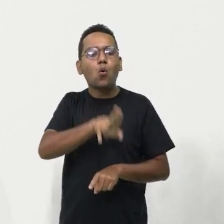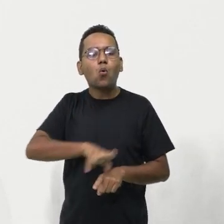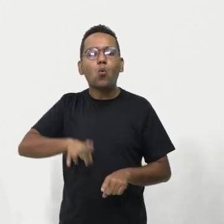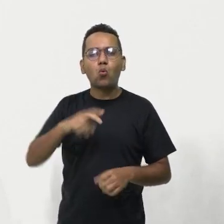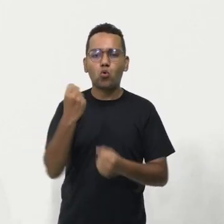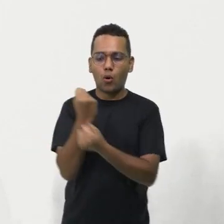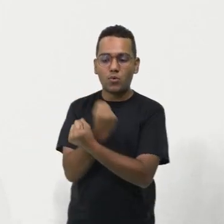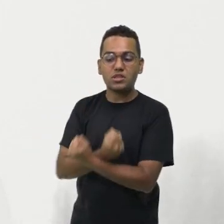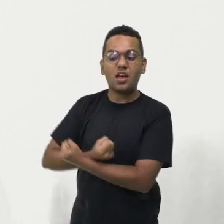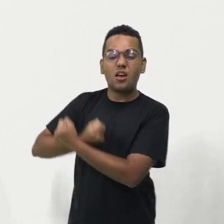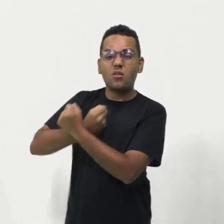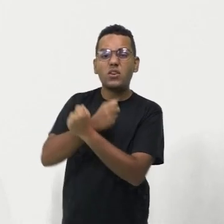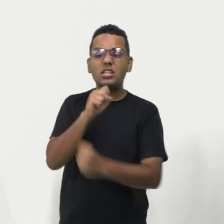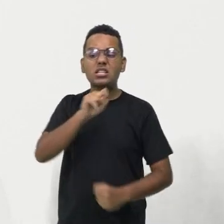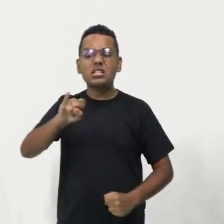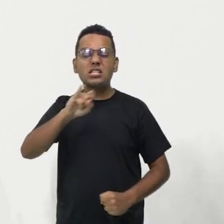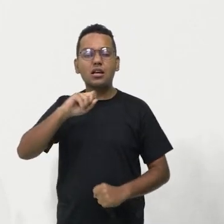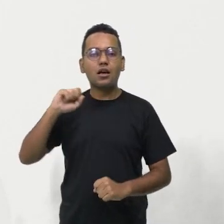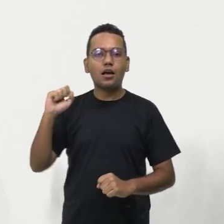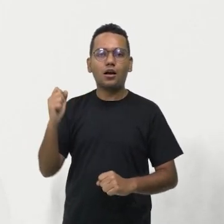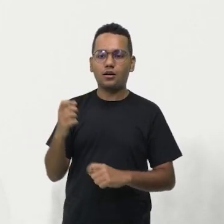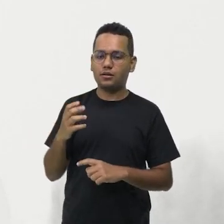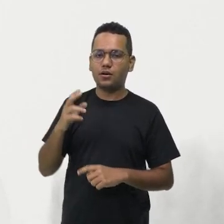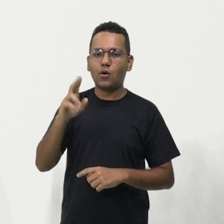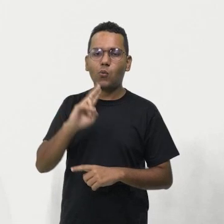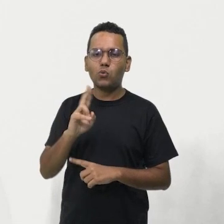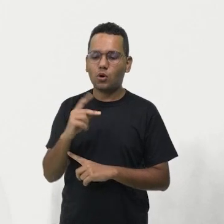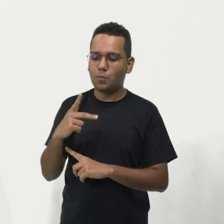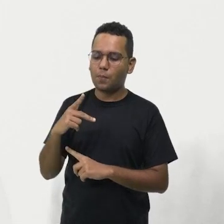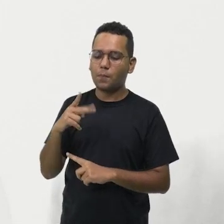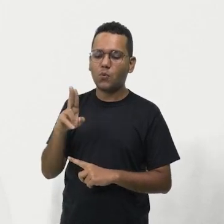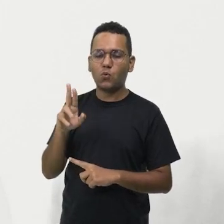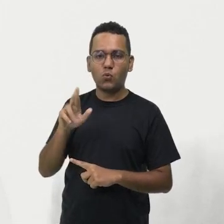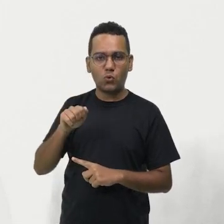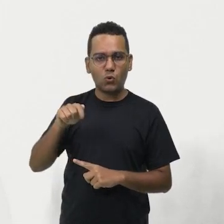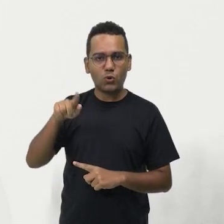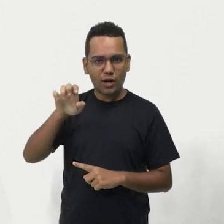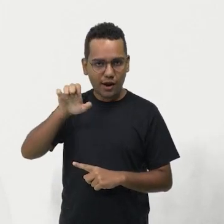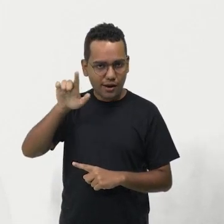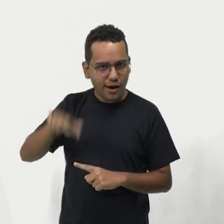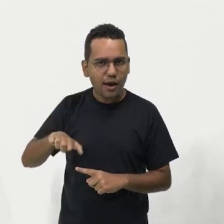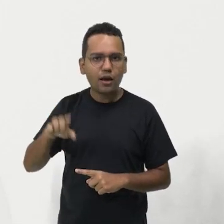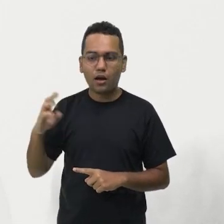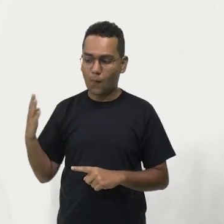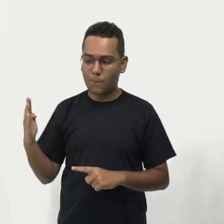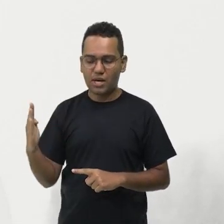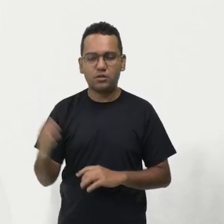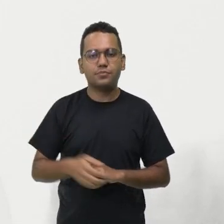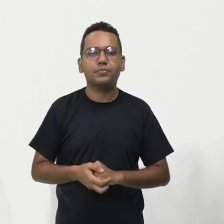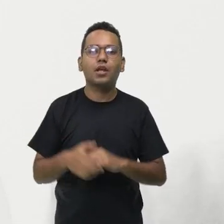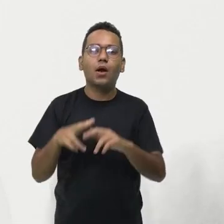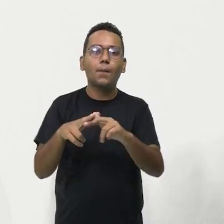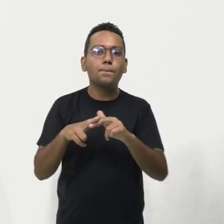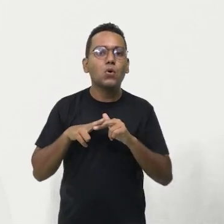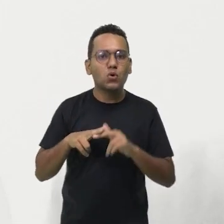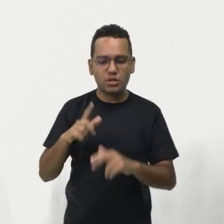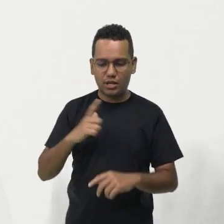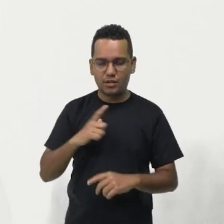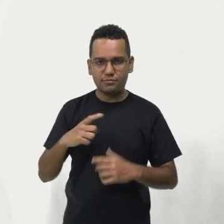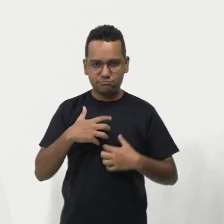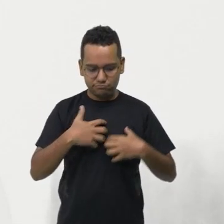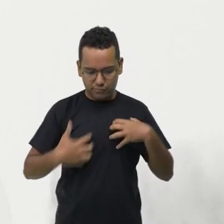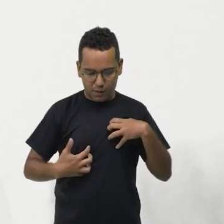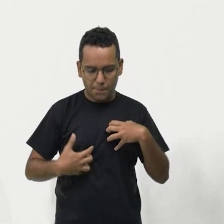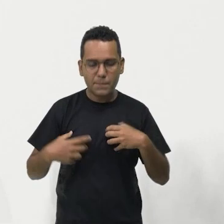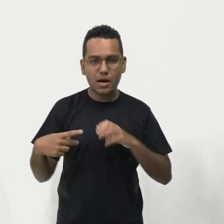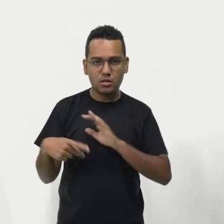se defender, como o poraqué, que possui um órgão elétrico.